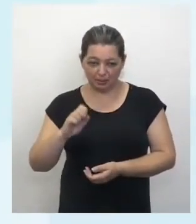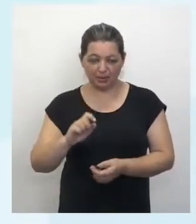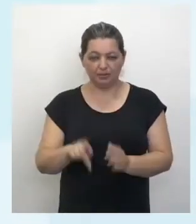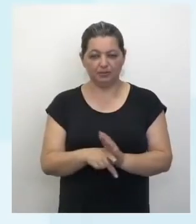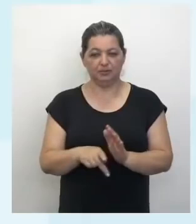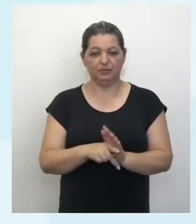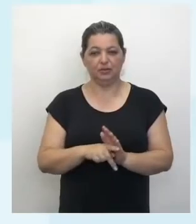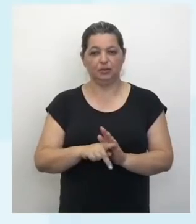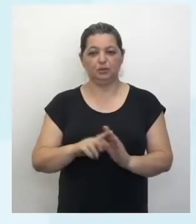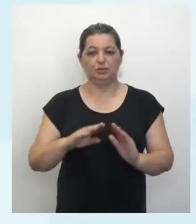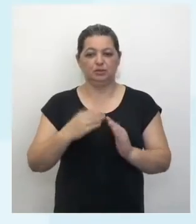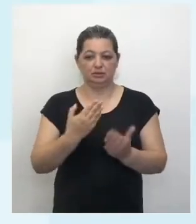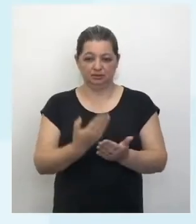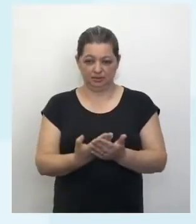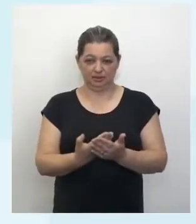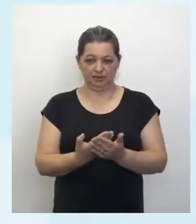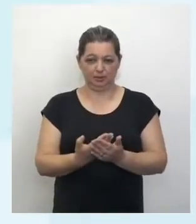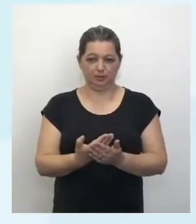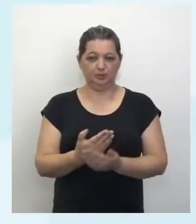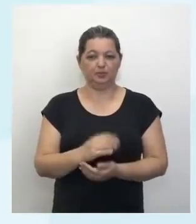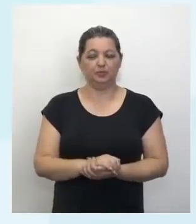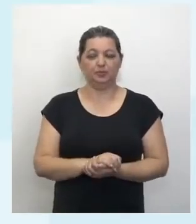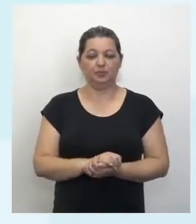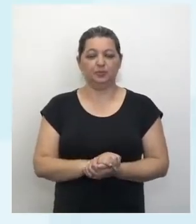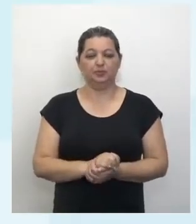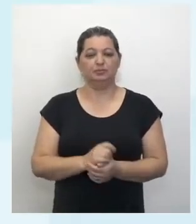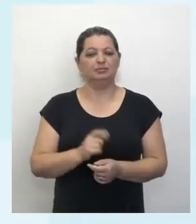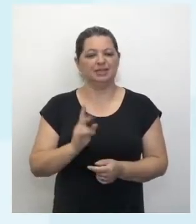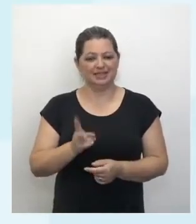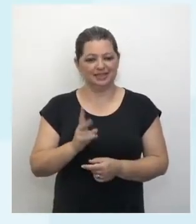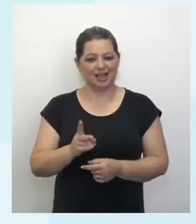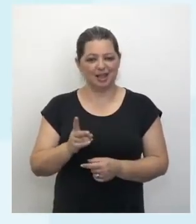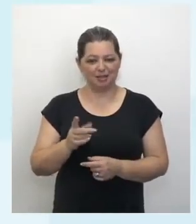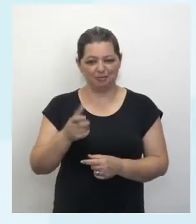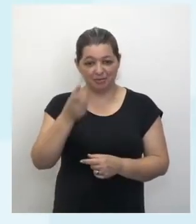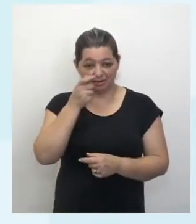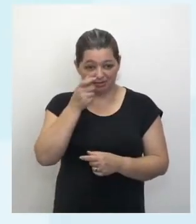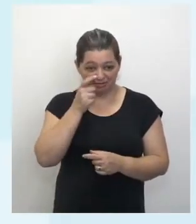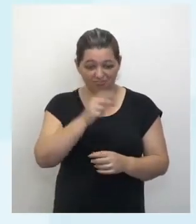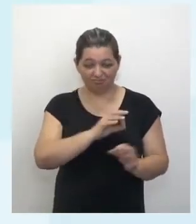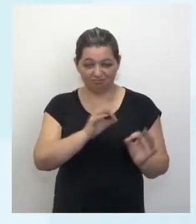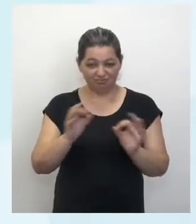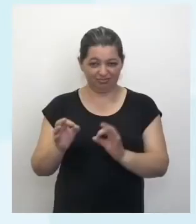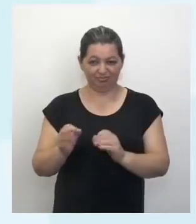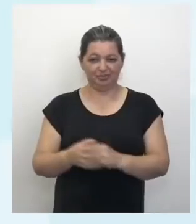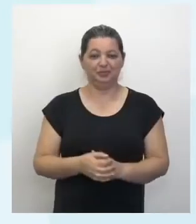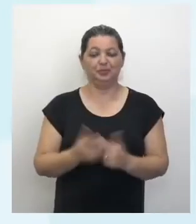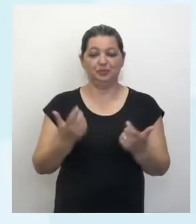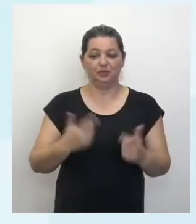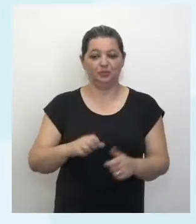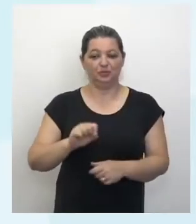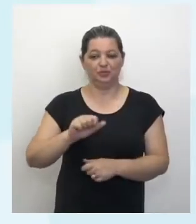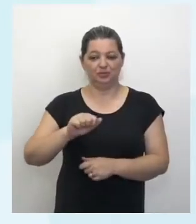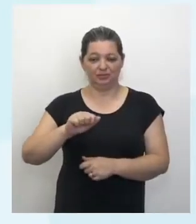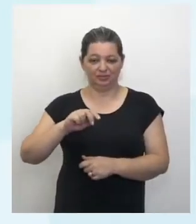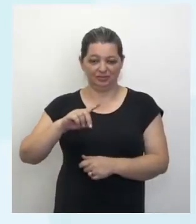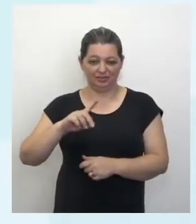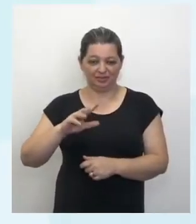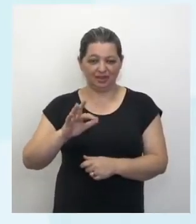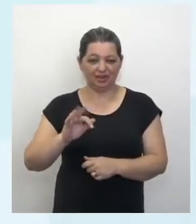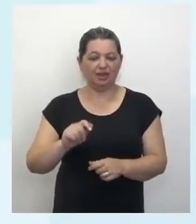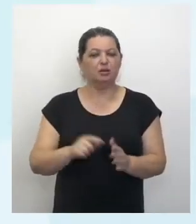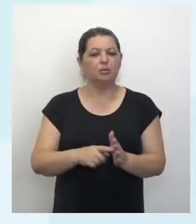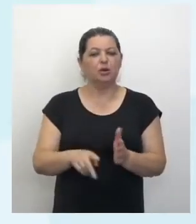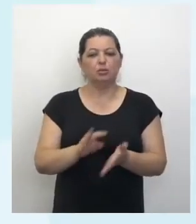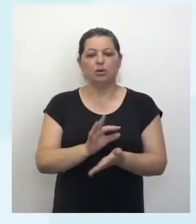Antônio Matarazzo, da professora Luzinete, eles estão sempre aqui com a gente, de lá de Santa Bárbara do Oeste. O Felipe, ele fez uma tarefa, aquele de